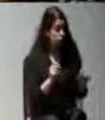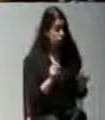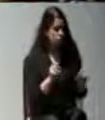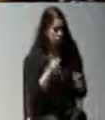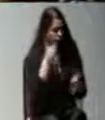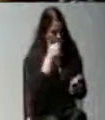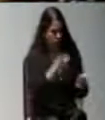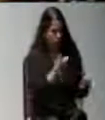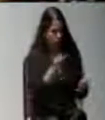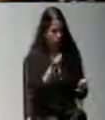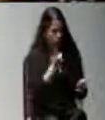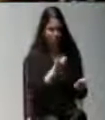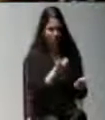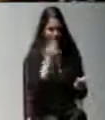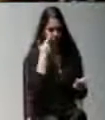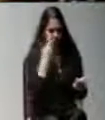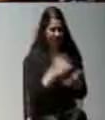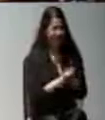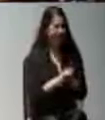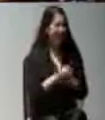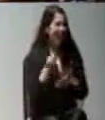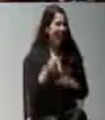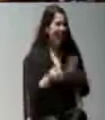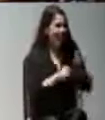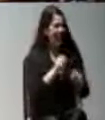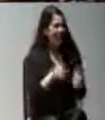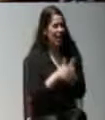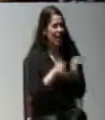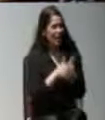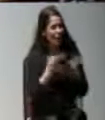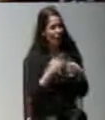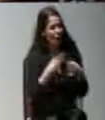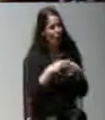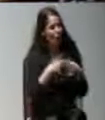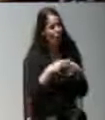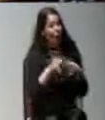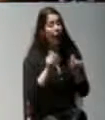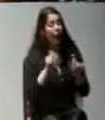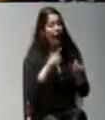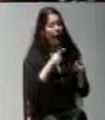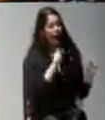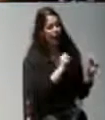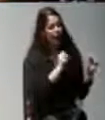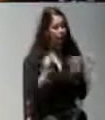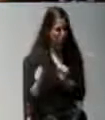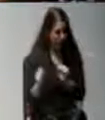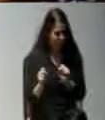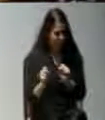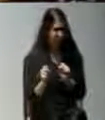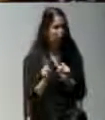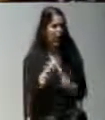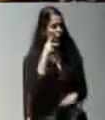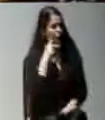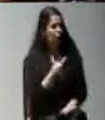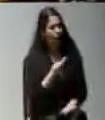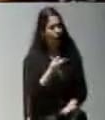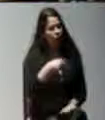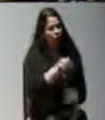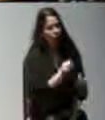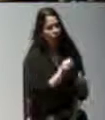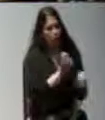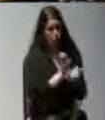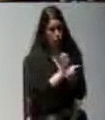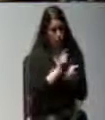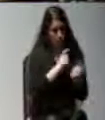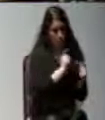população. Isso é uma grande miséria. Pobres, seus defensores não reconhecem neles